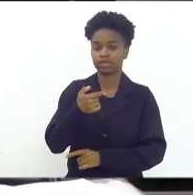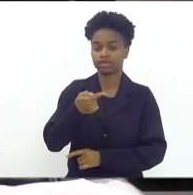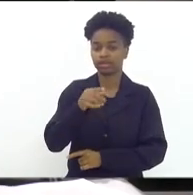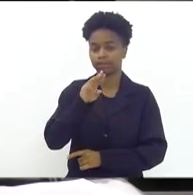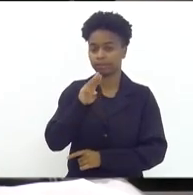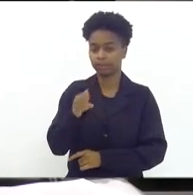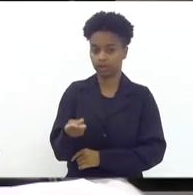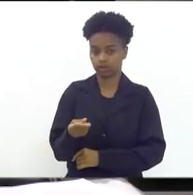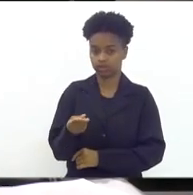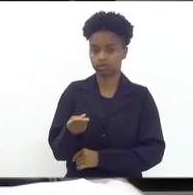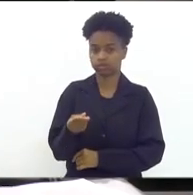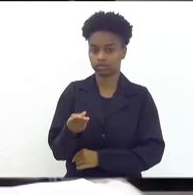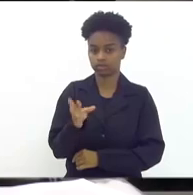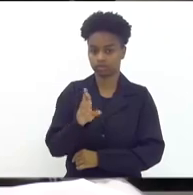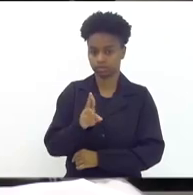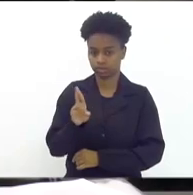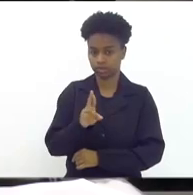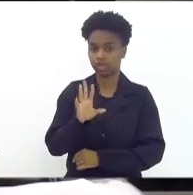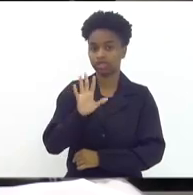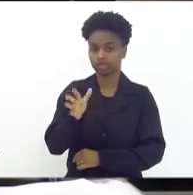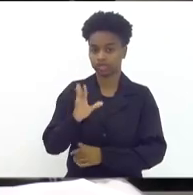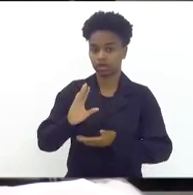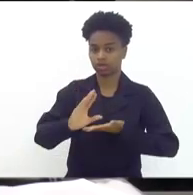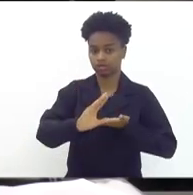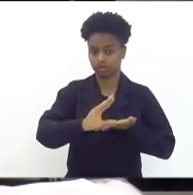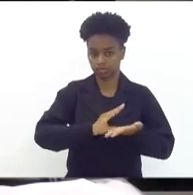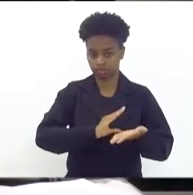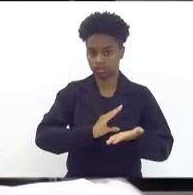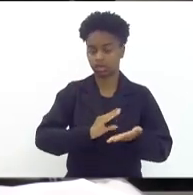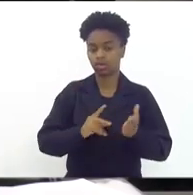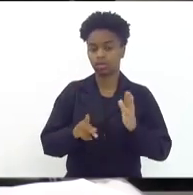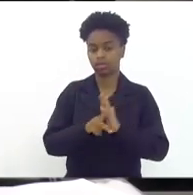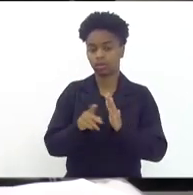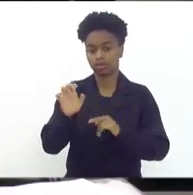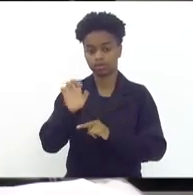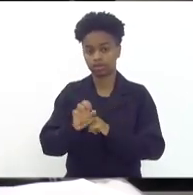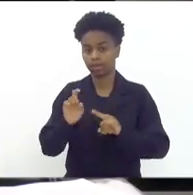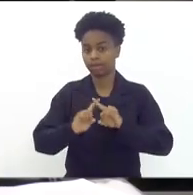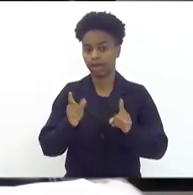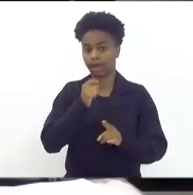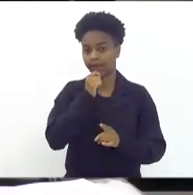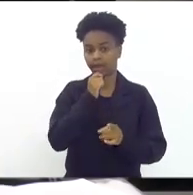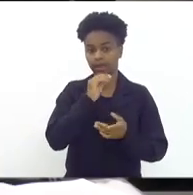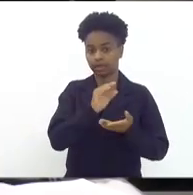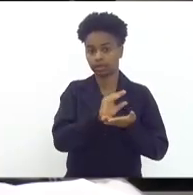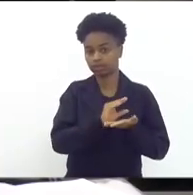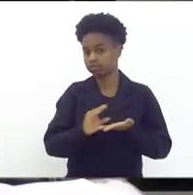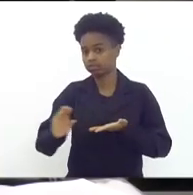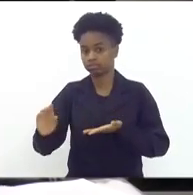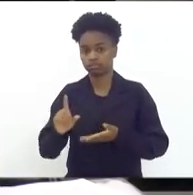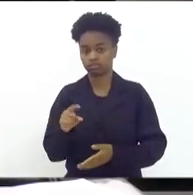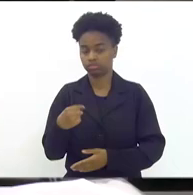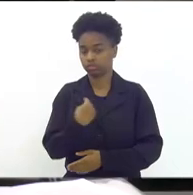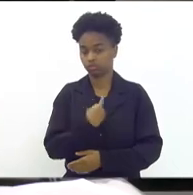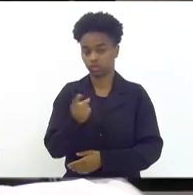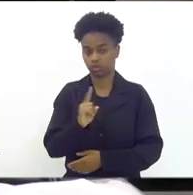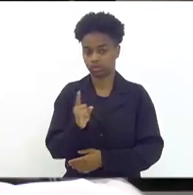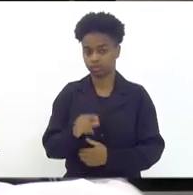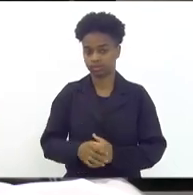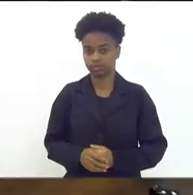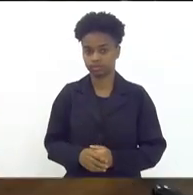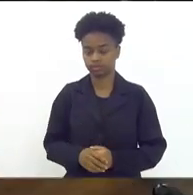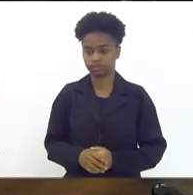milhões de reais já foram recebidos pelos cofres do estado não foram repassados ainda para a agência estamos efetivando essa cobrança